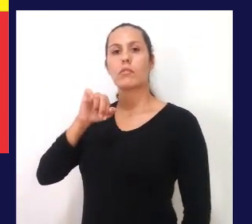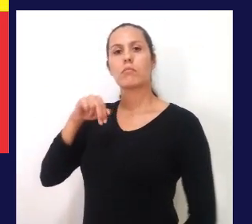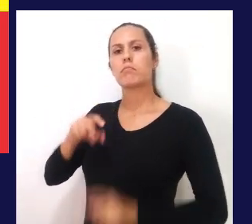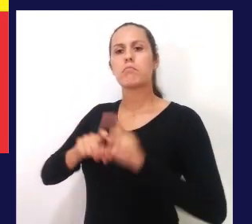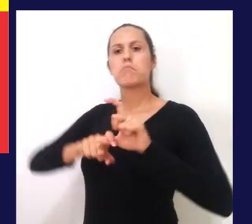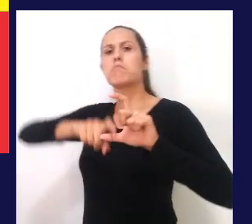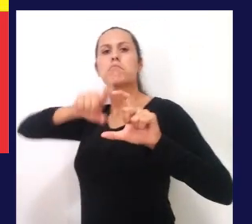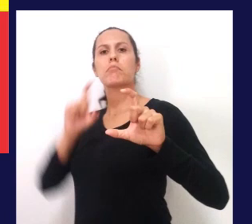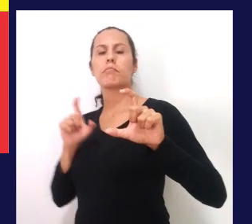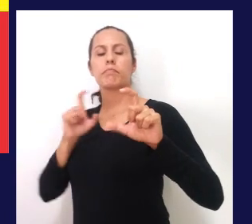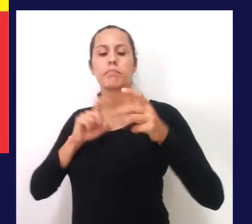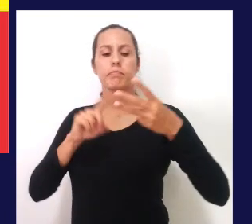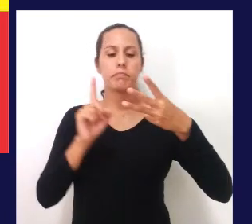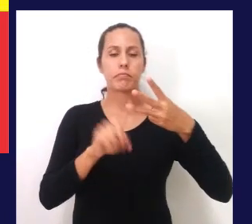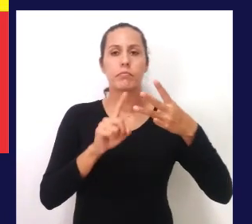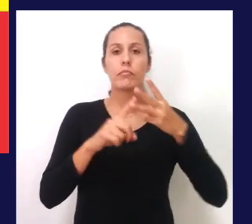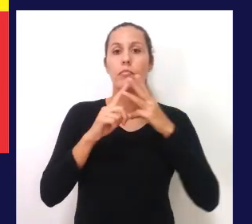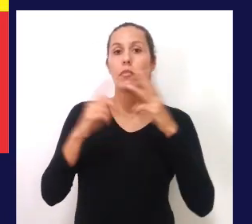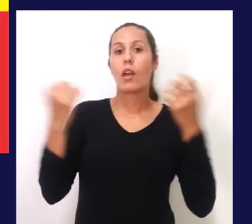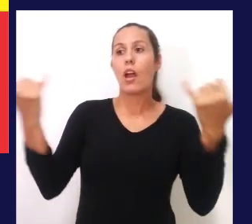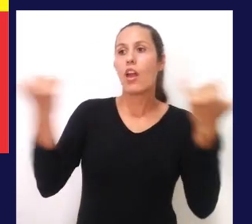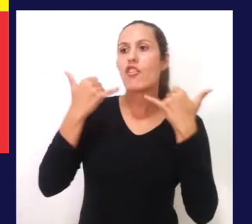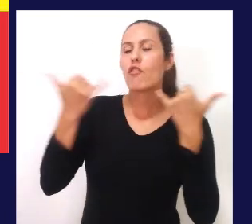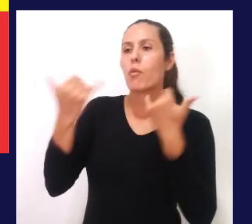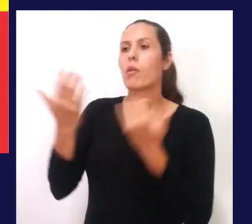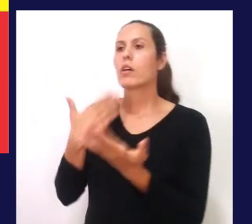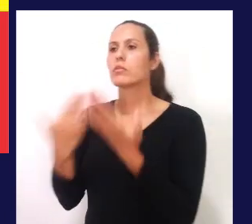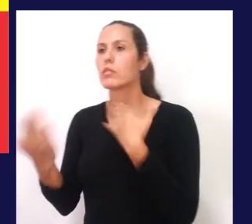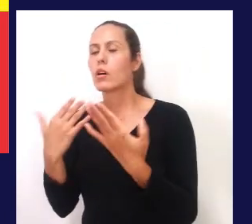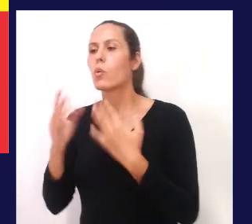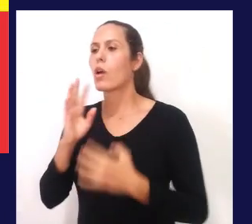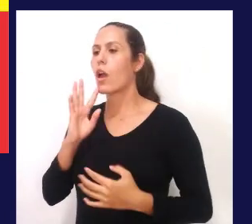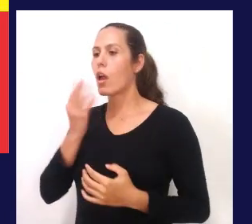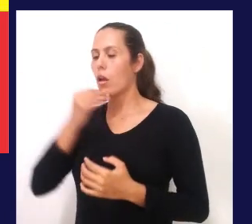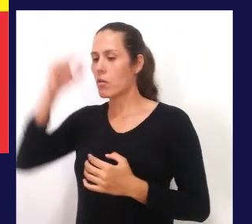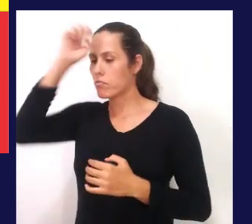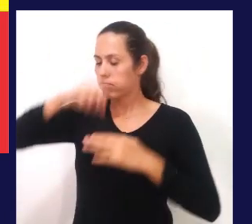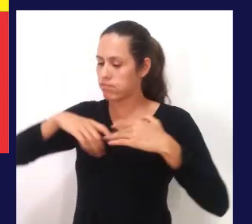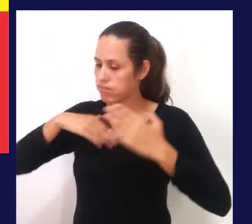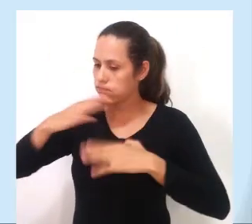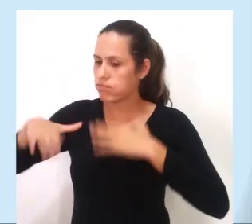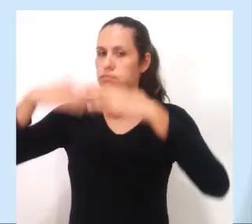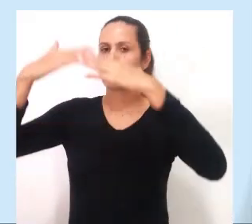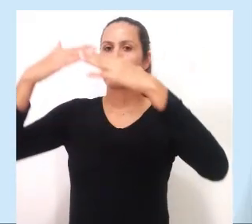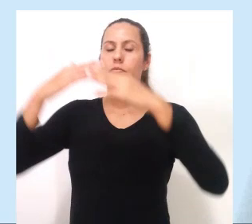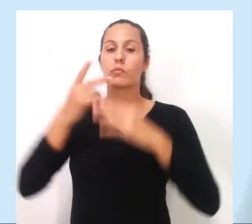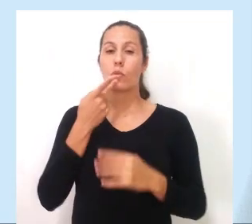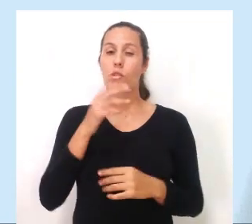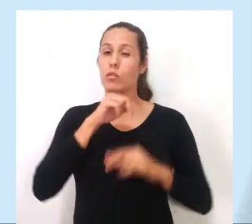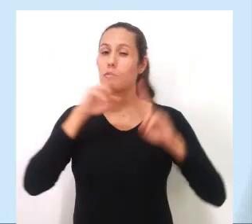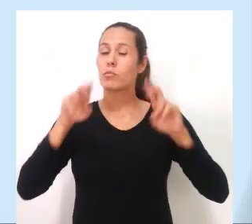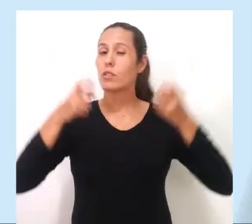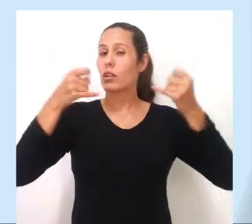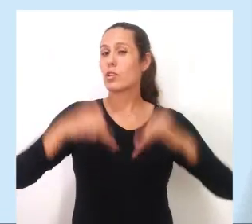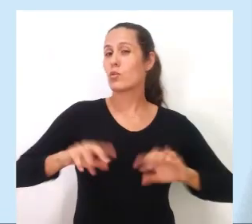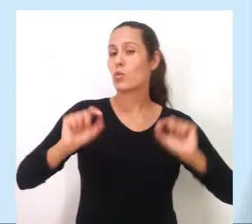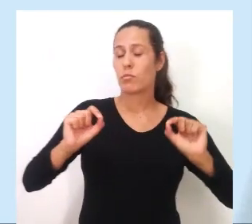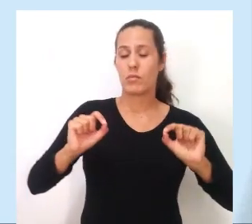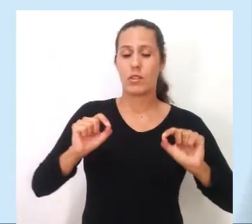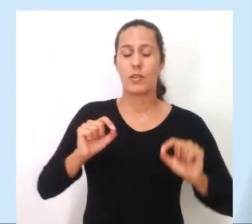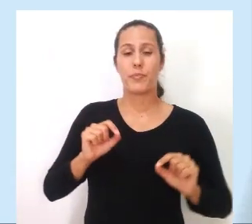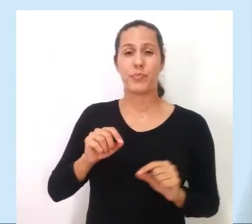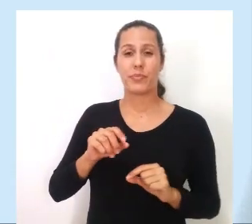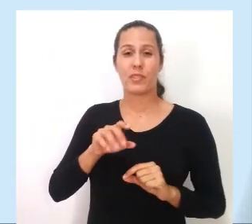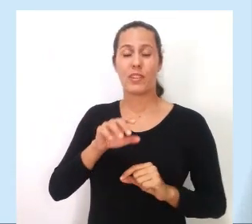também de informação e de conhecimentos durante esse processo. Quando se fala da